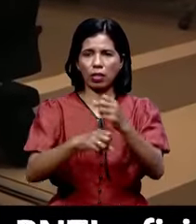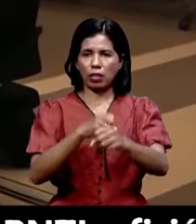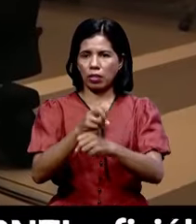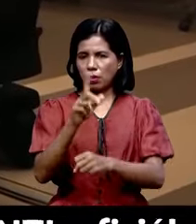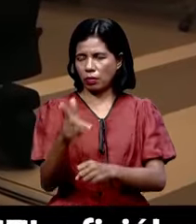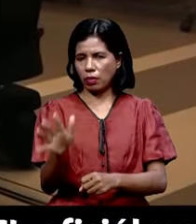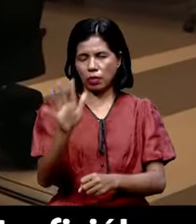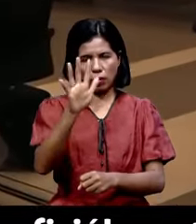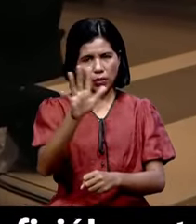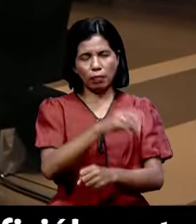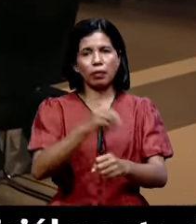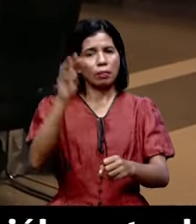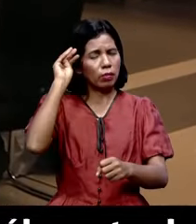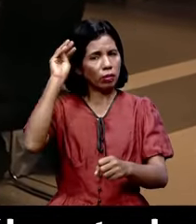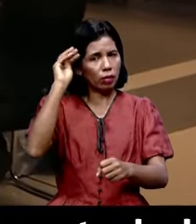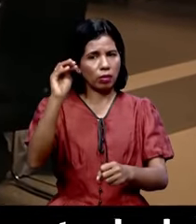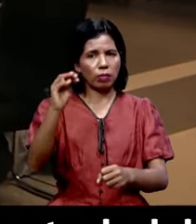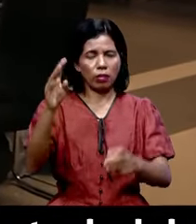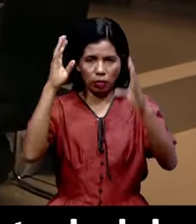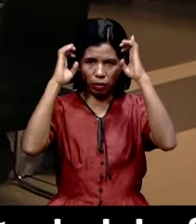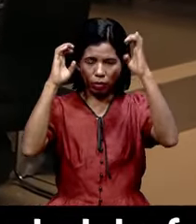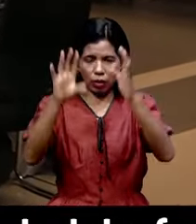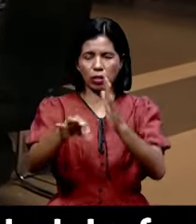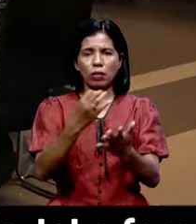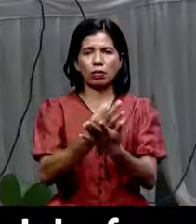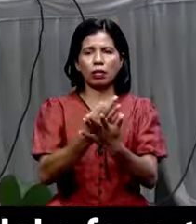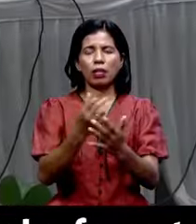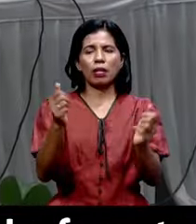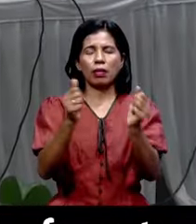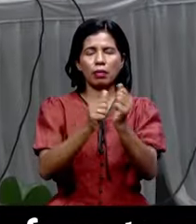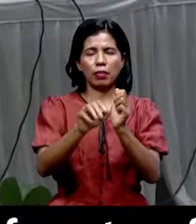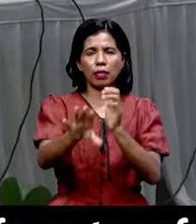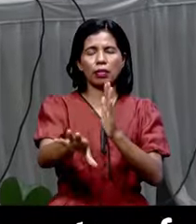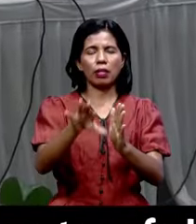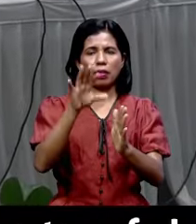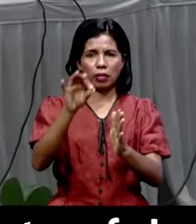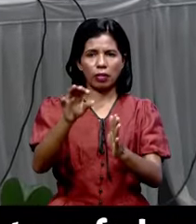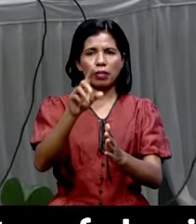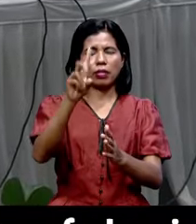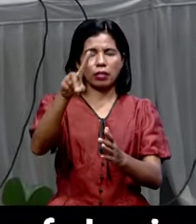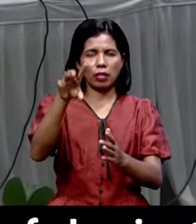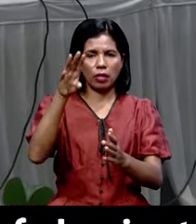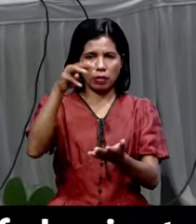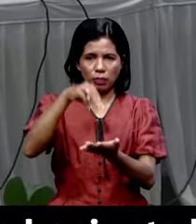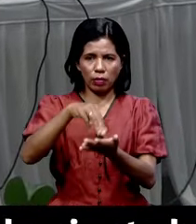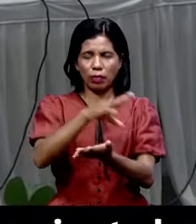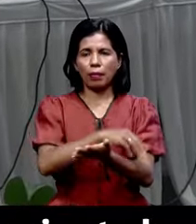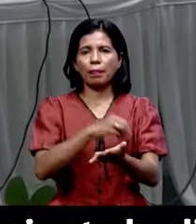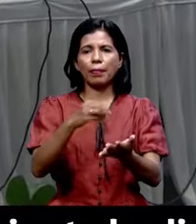Lourenço em Lima, Ministério da Educação reta um orçamento, besic tocou na torcida, no ia apresentação do Ministério da Educação,